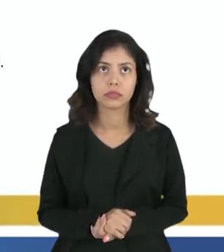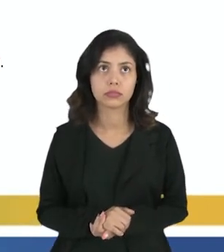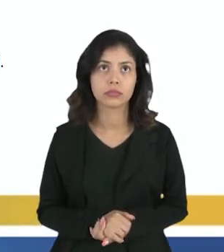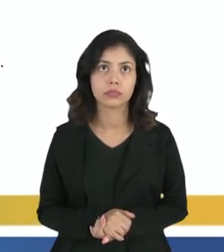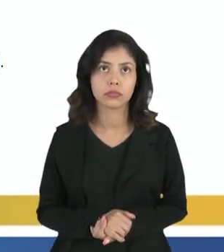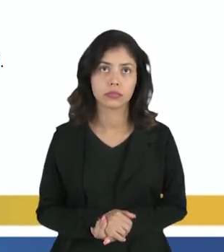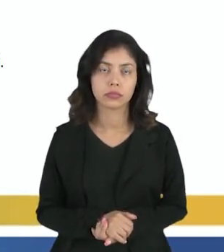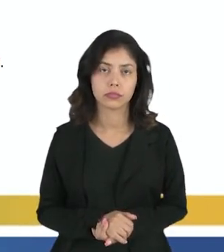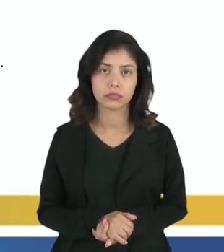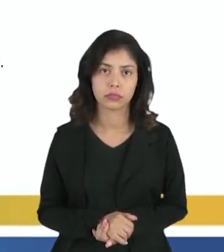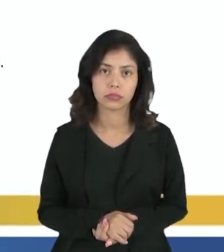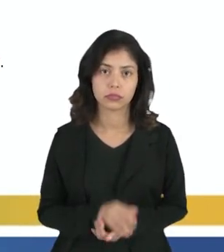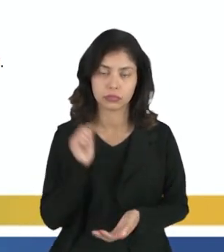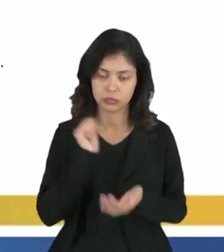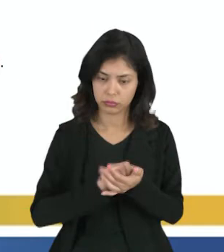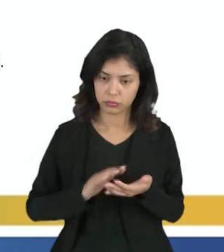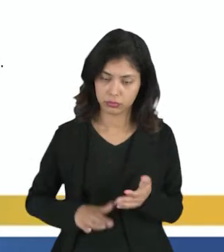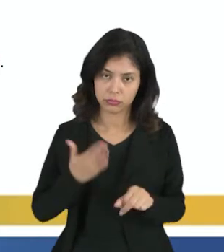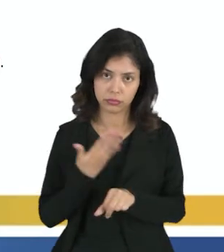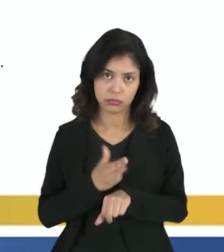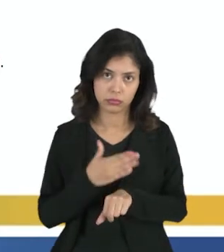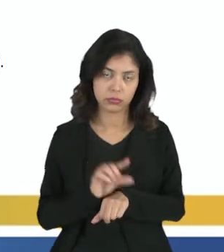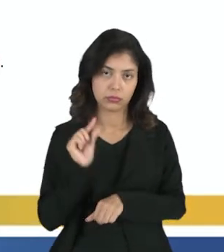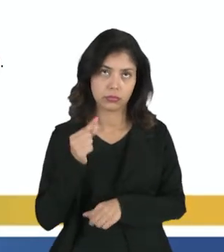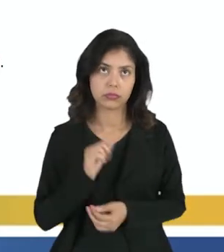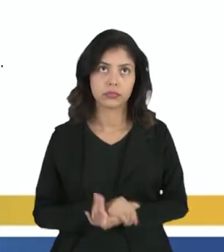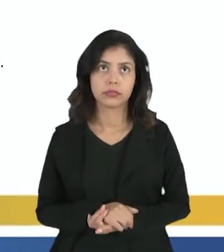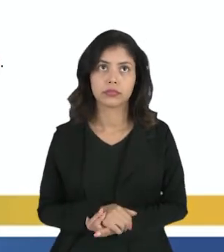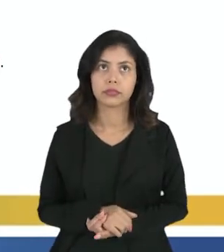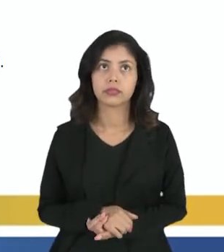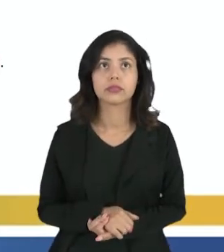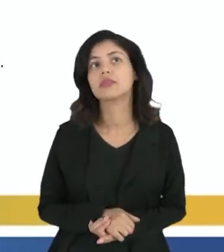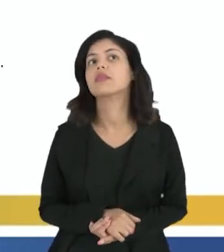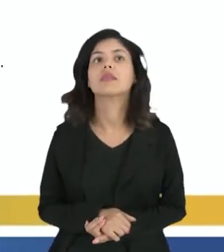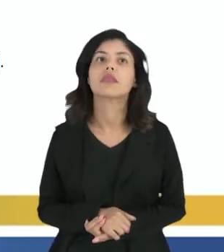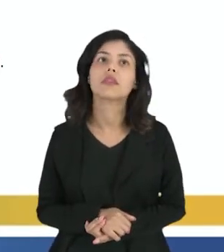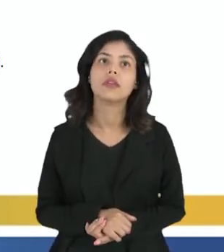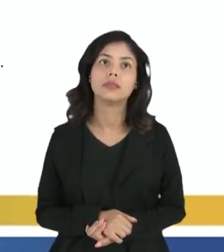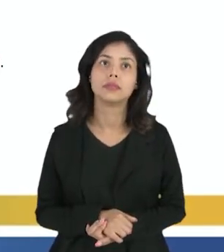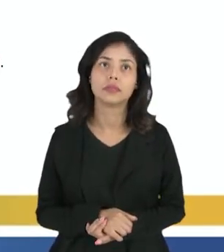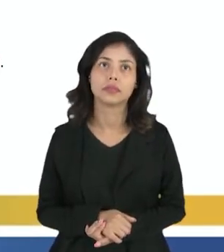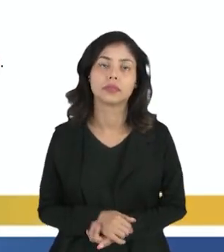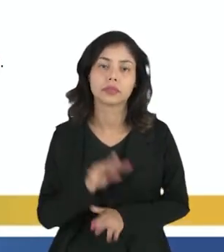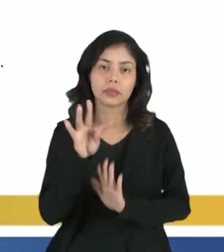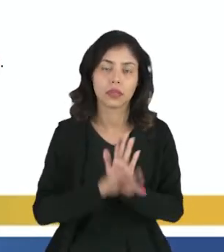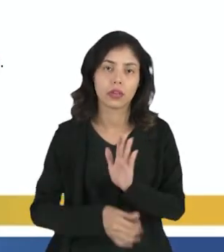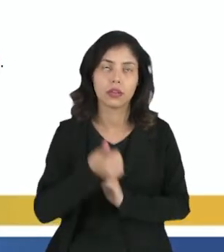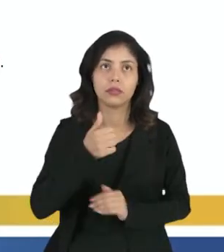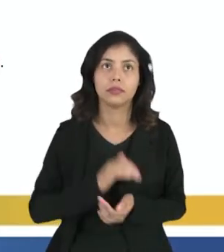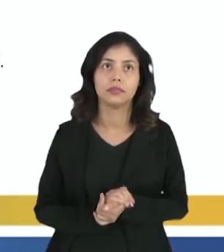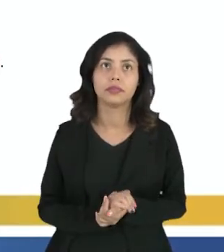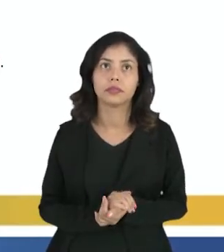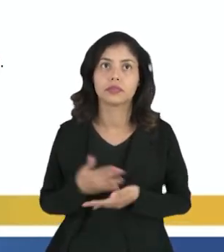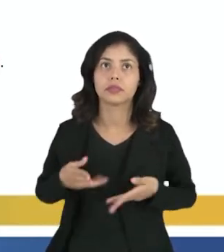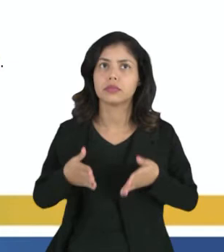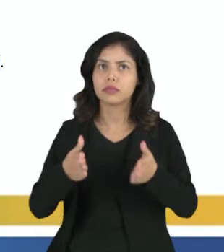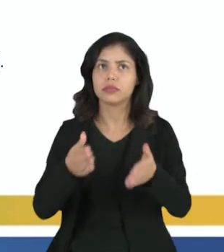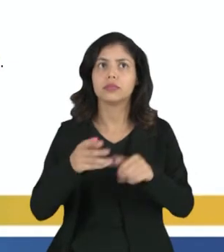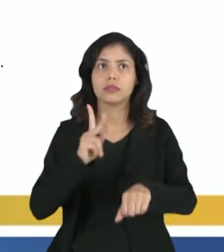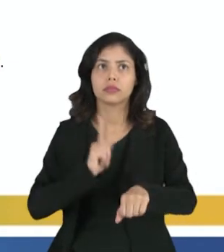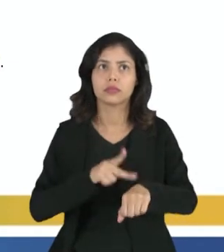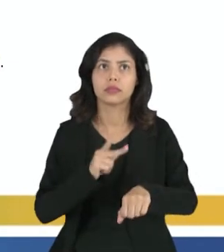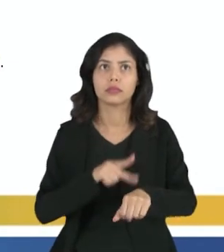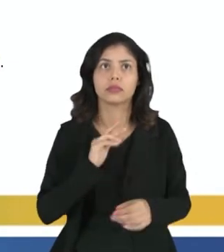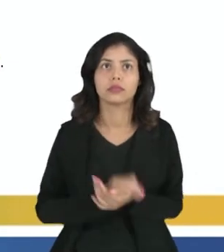E agora a gente vai para a parte, vamos exercitar o que nós aprendemos. Exercitando, texto 1. No meio do caminho tinha uma